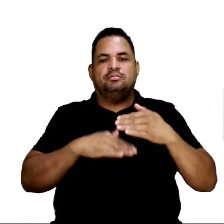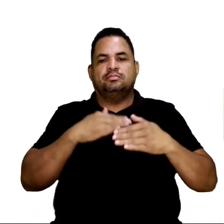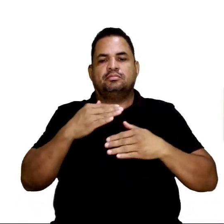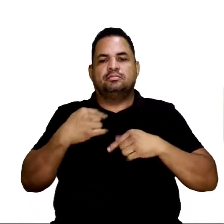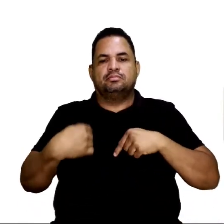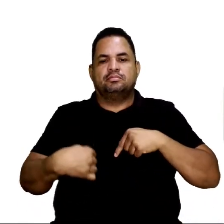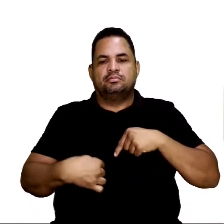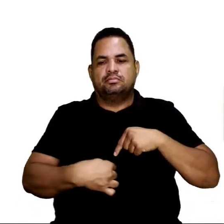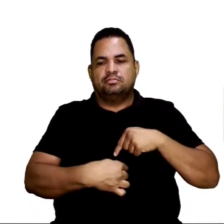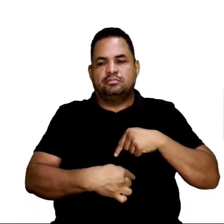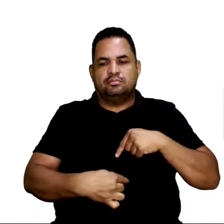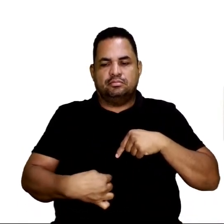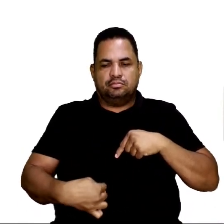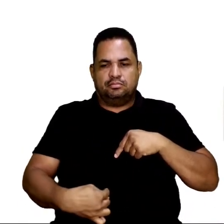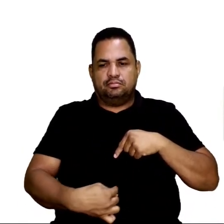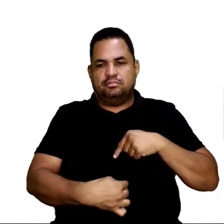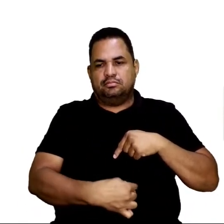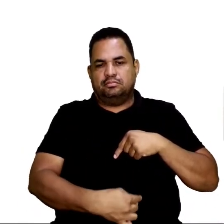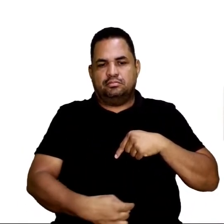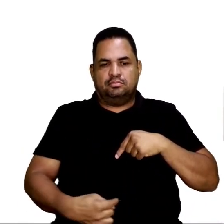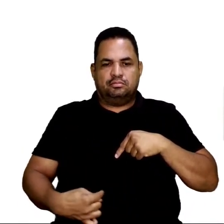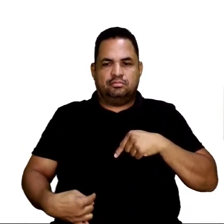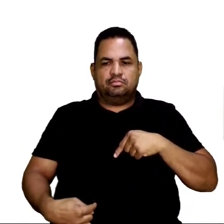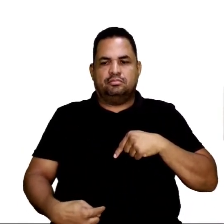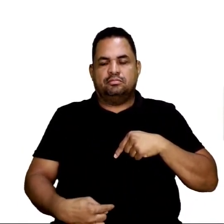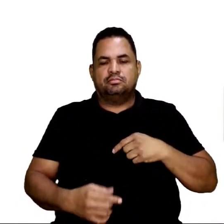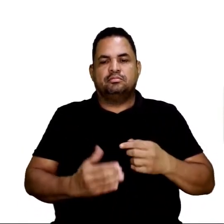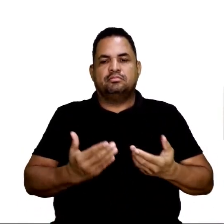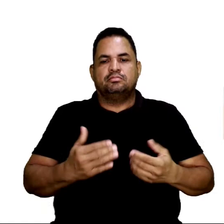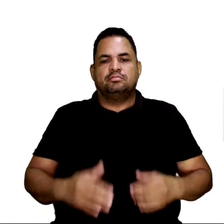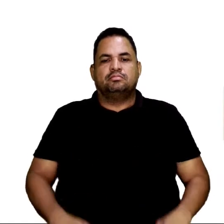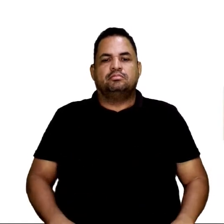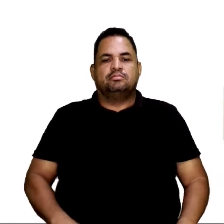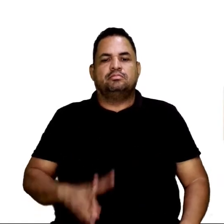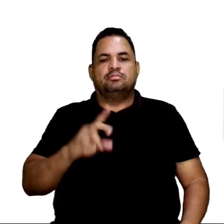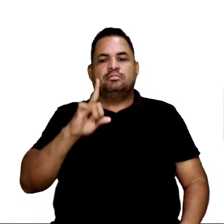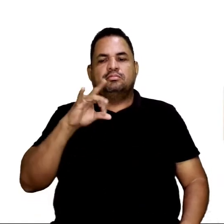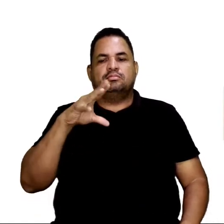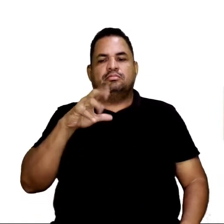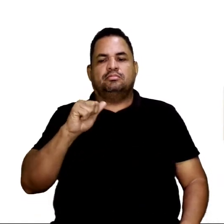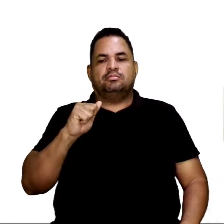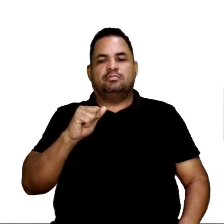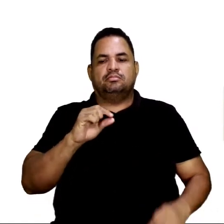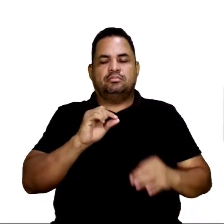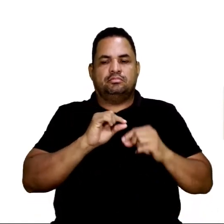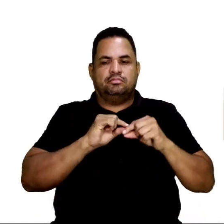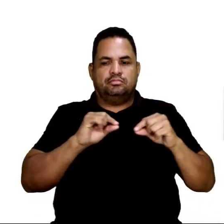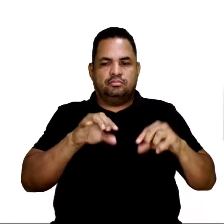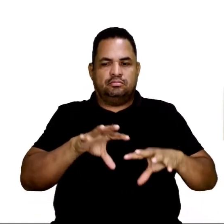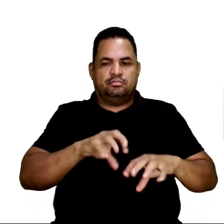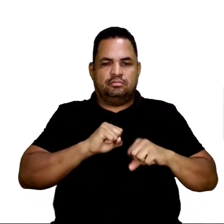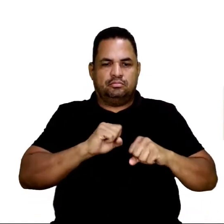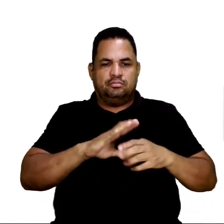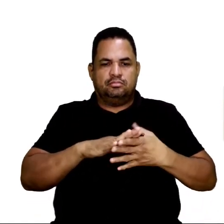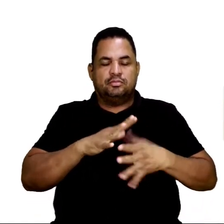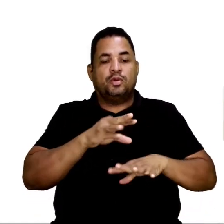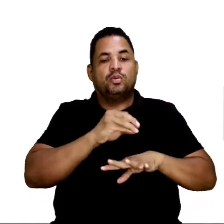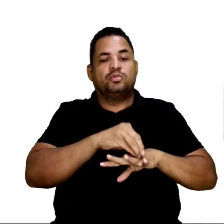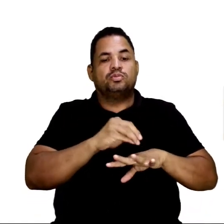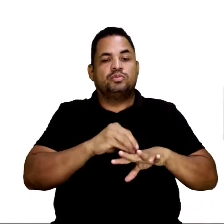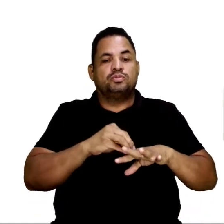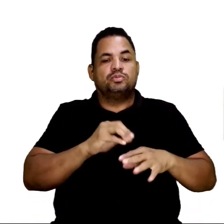as vilosidades intestinais. Essas vilosidades intestinais são aquelas que vão absorver todos os nutrientes, tá?